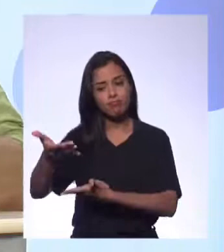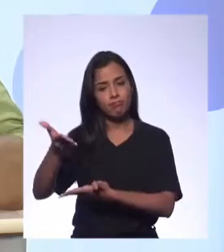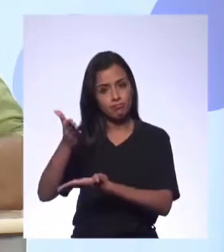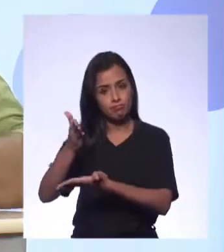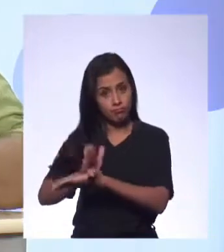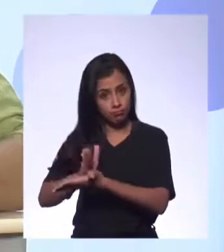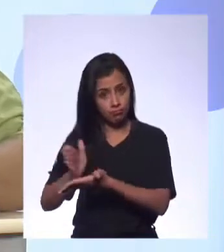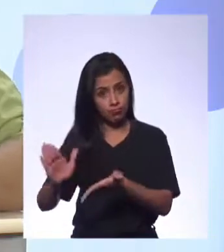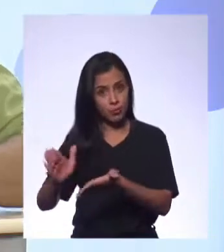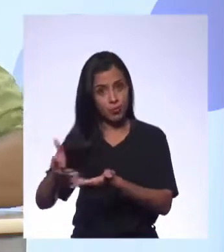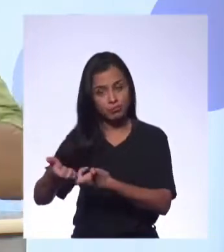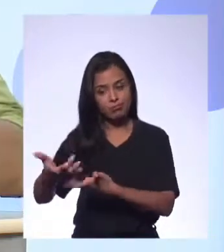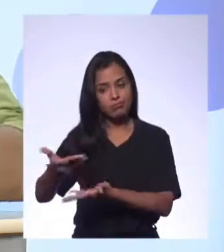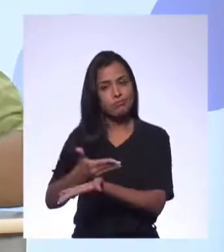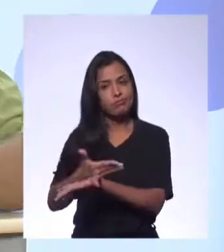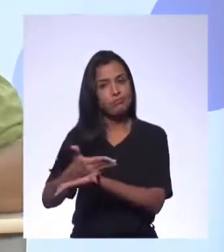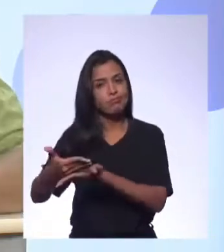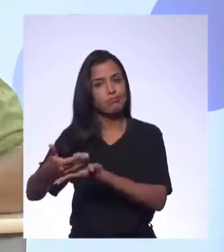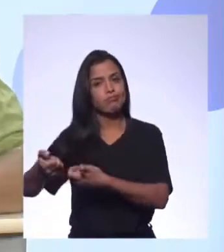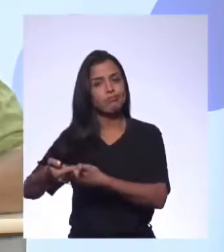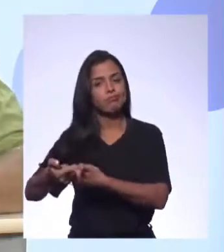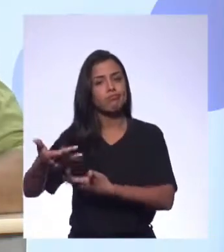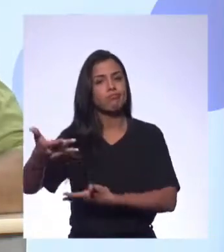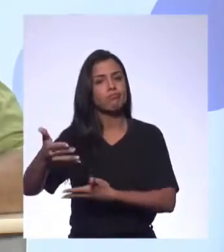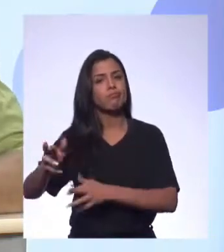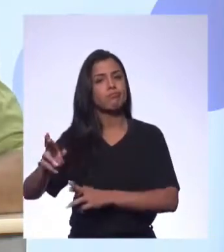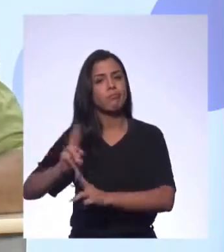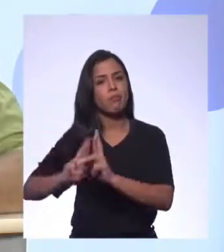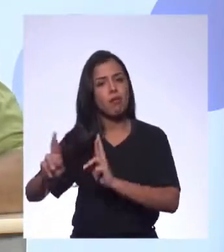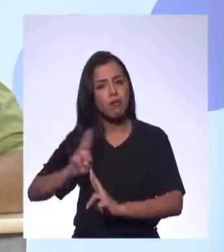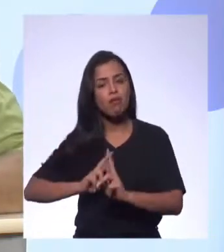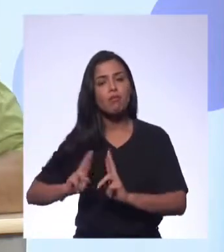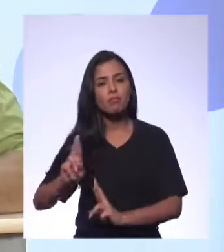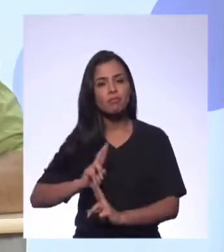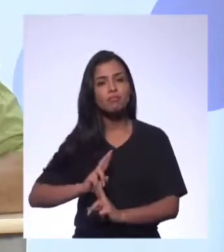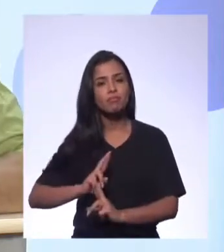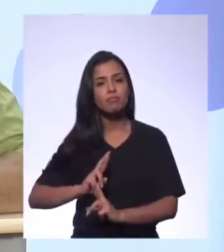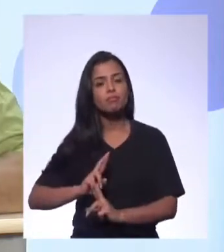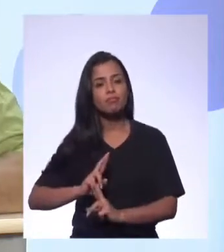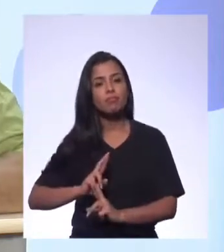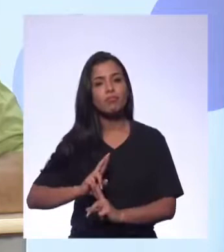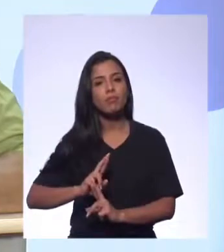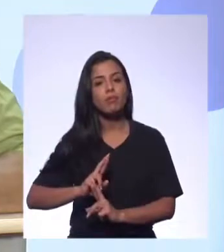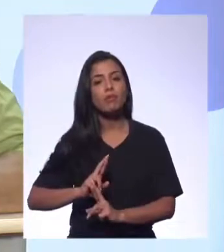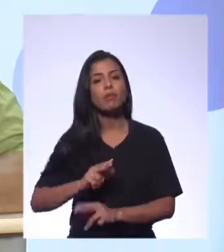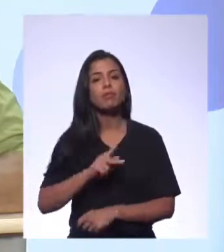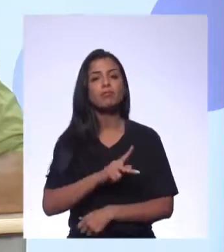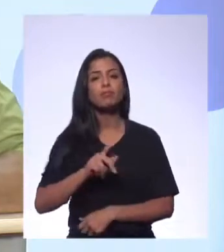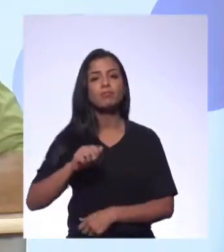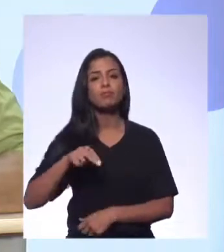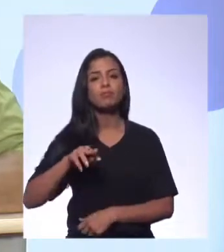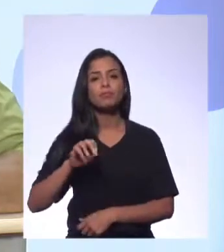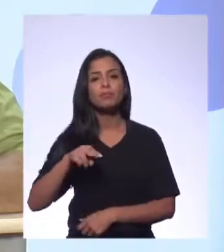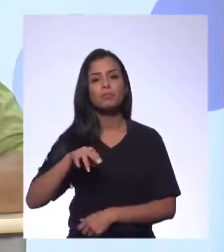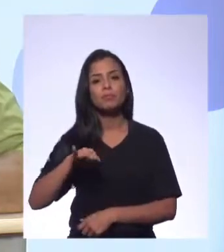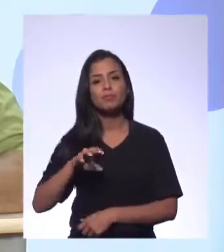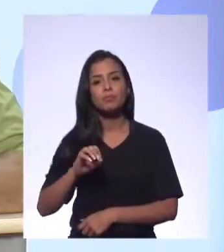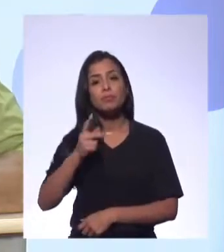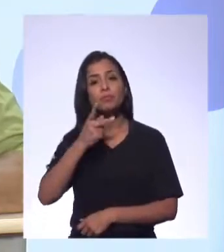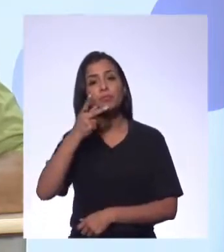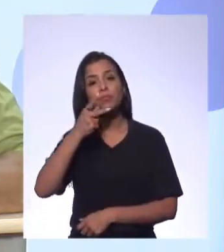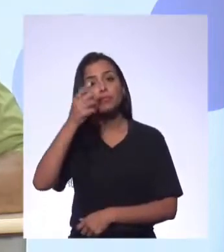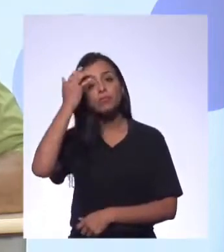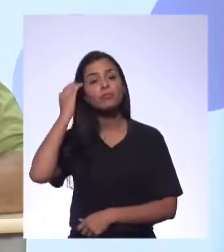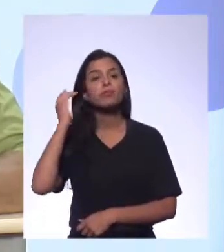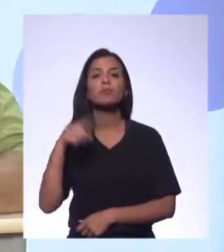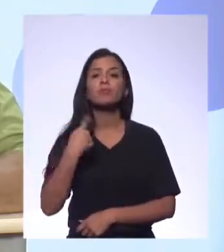que começou a interação, começou a chegar aqui bastante respostas, né? O professor Antônio coloca assim que nós temos uma